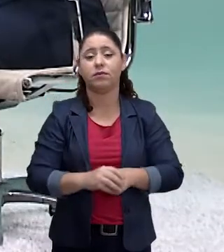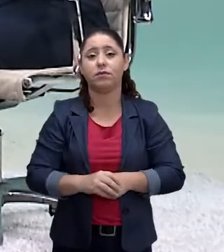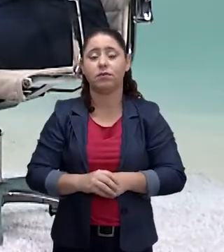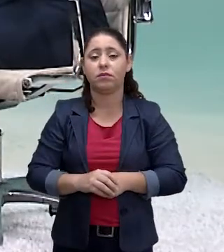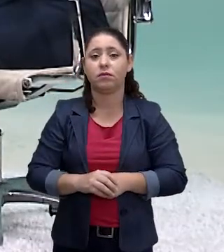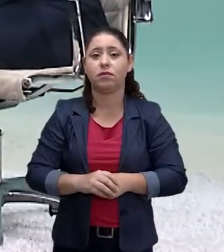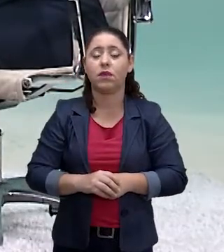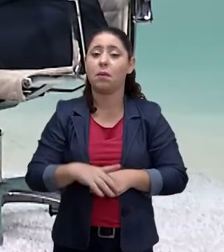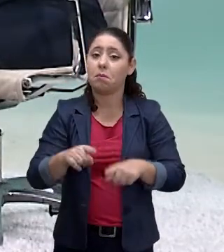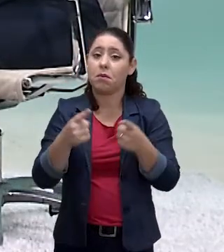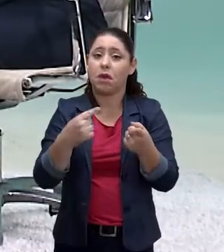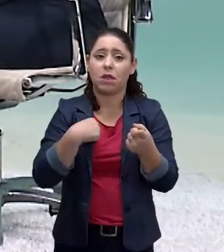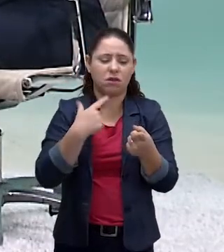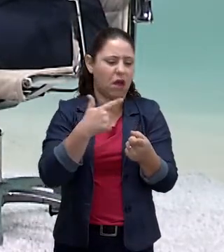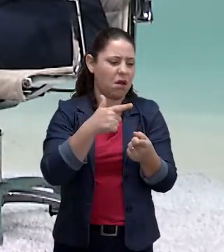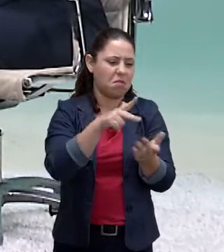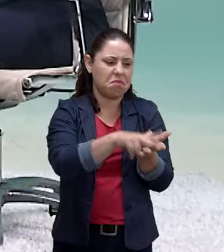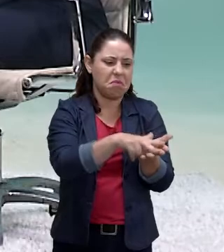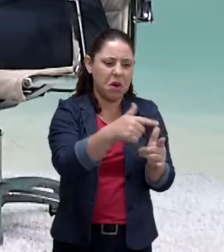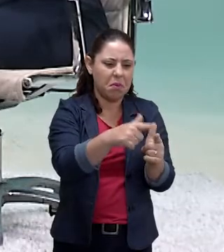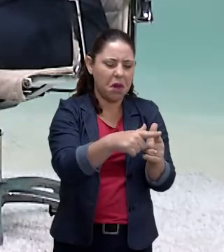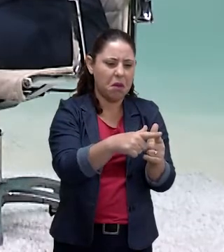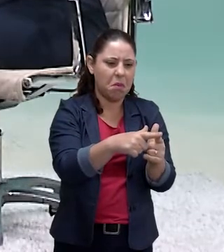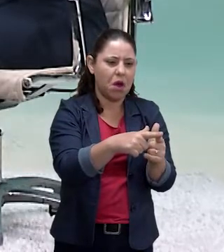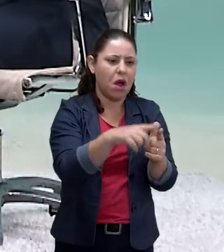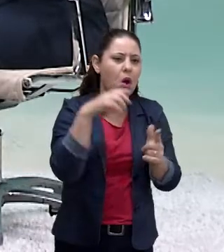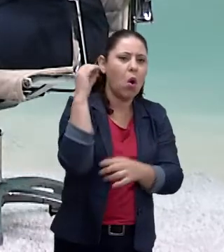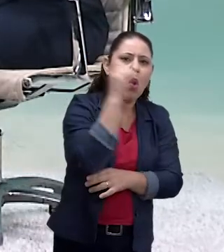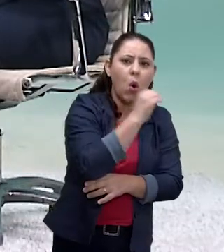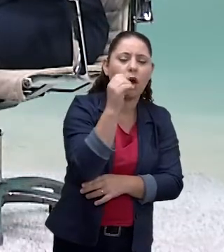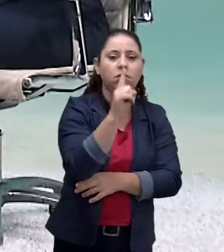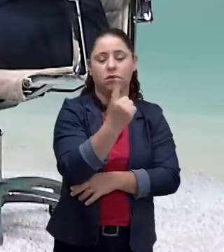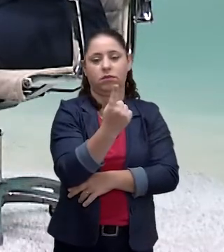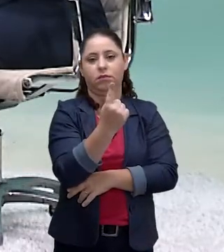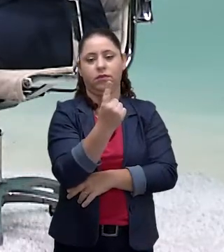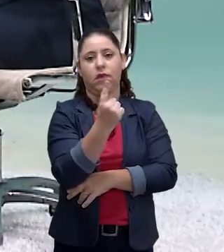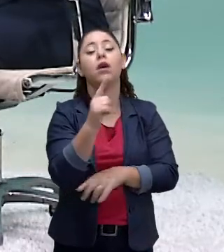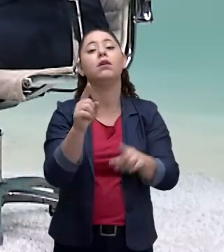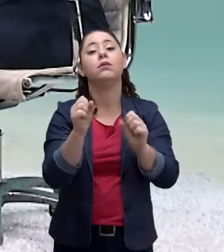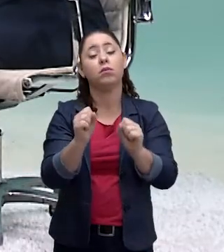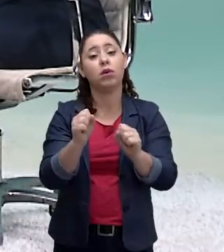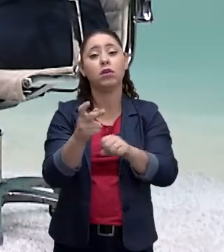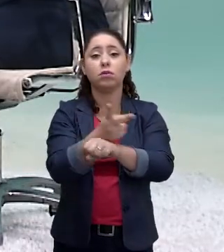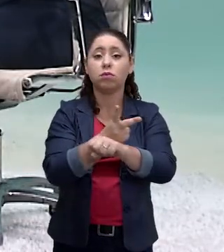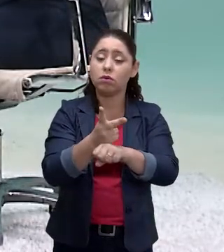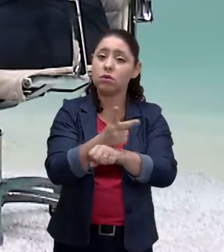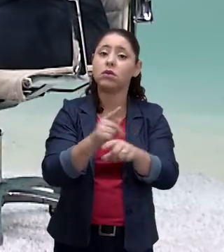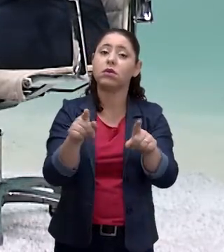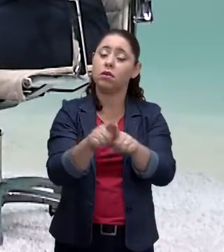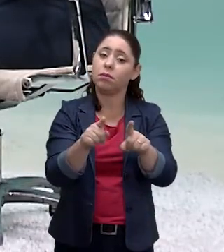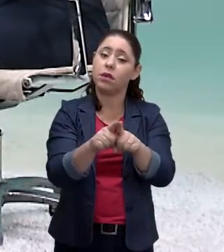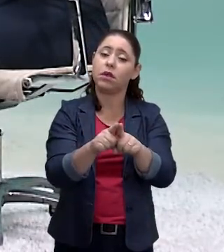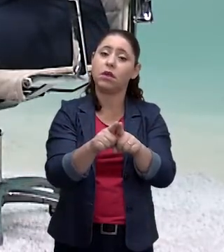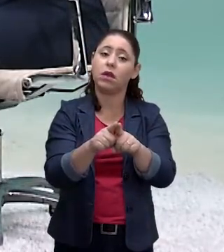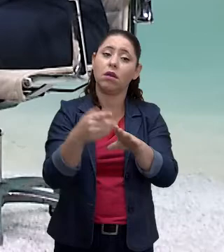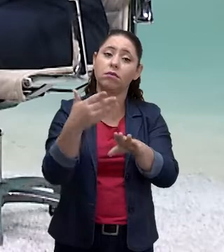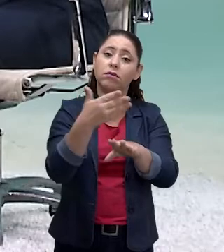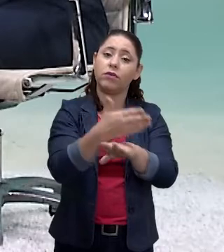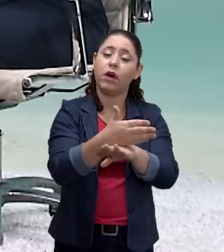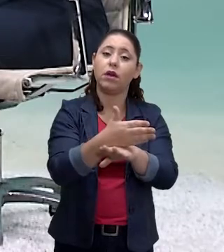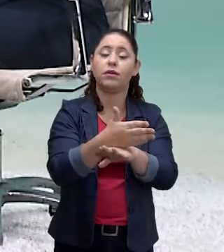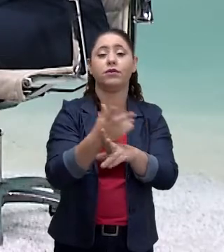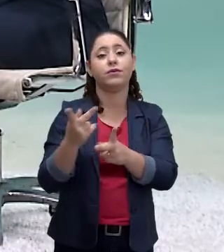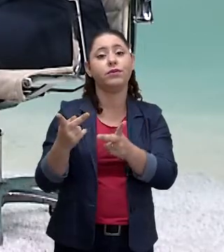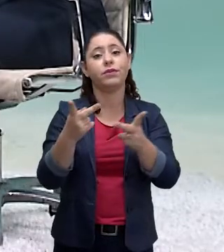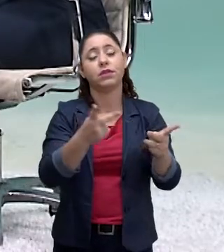tratamento, mas que não está necessariamente numa situação de risco. Para esses pacientes também é possível a busca ativa. É o que a gente